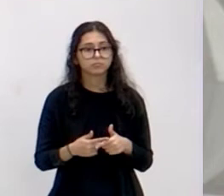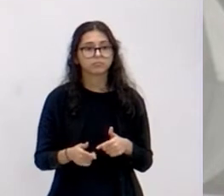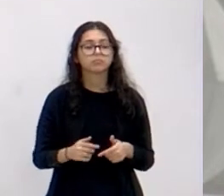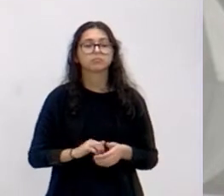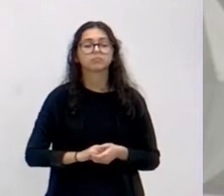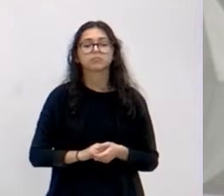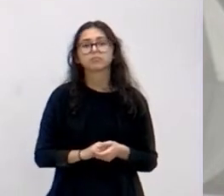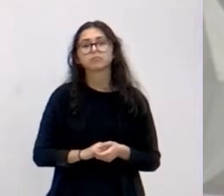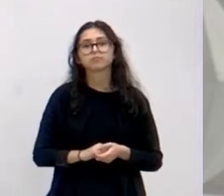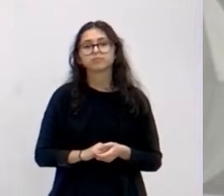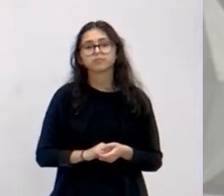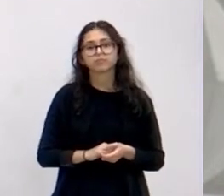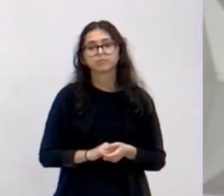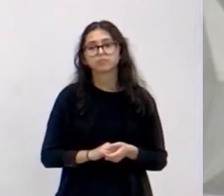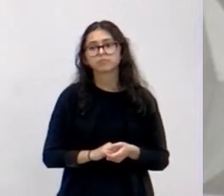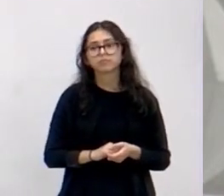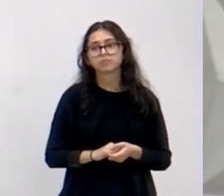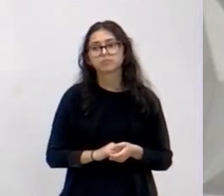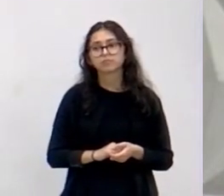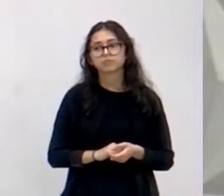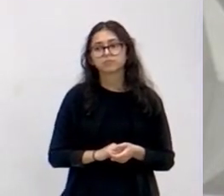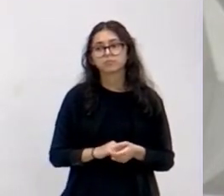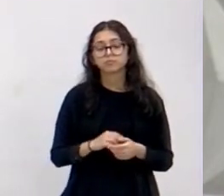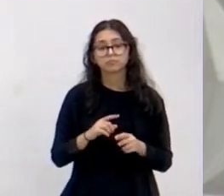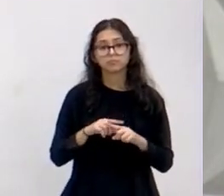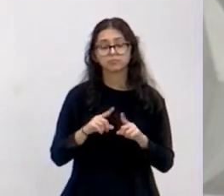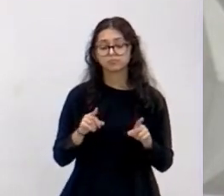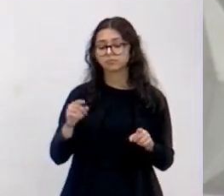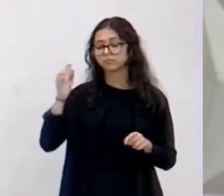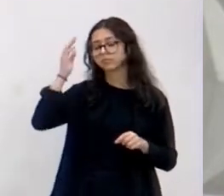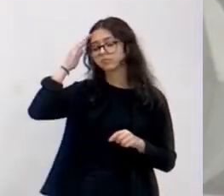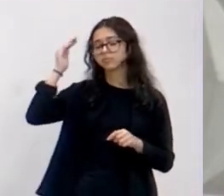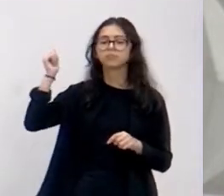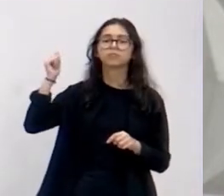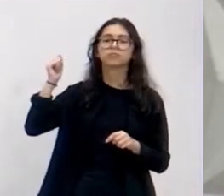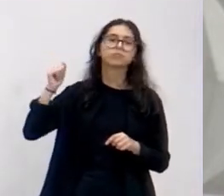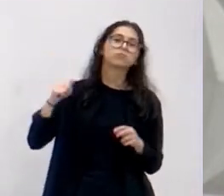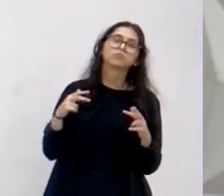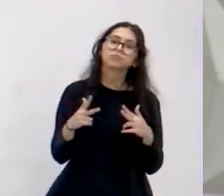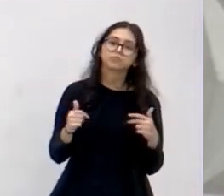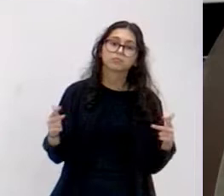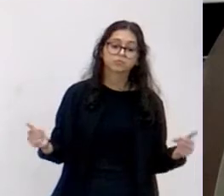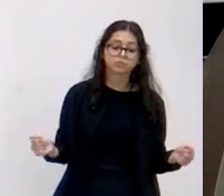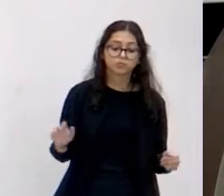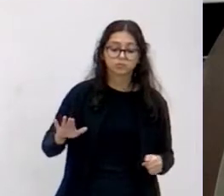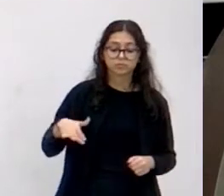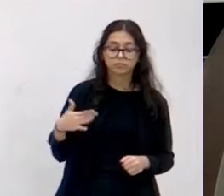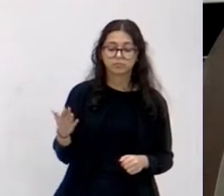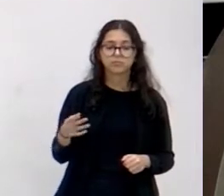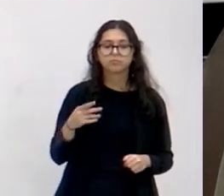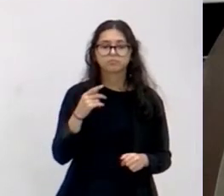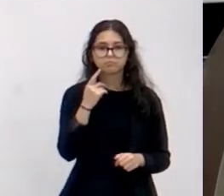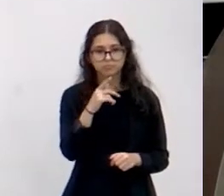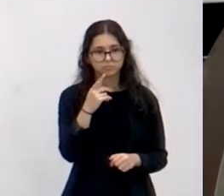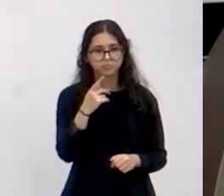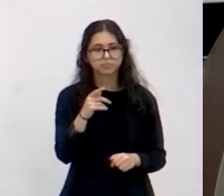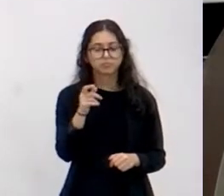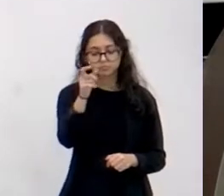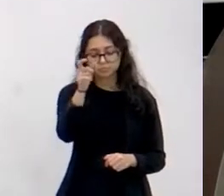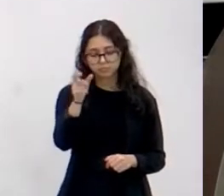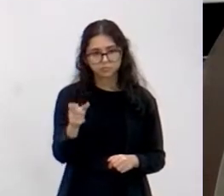mas eu me lembro de algo de algumas situações que às vezes eu estou dizendo alguém antes de uma